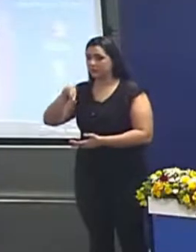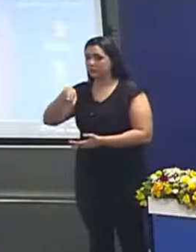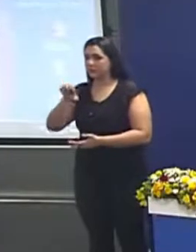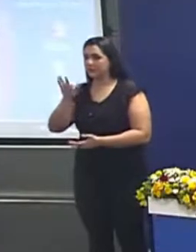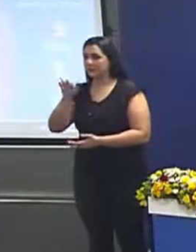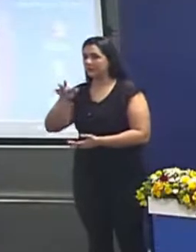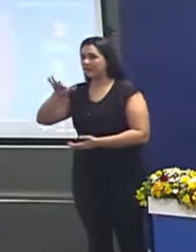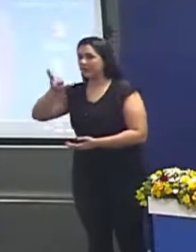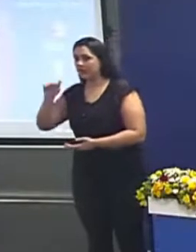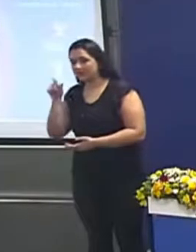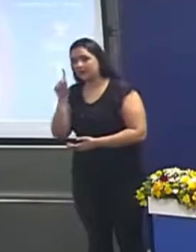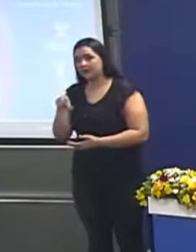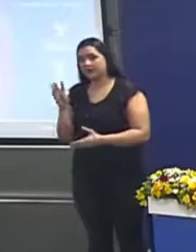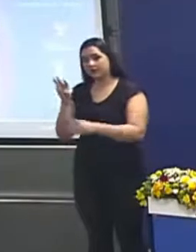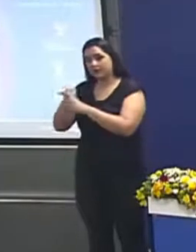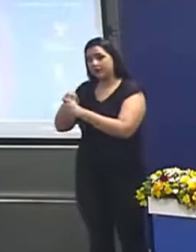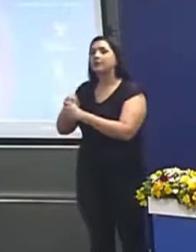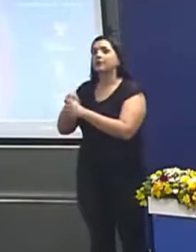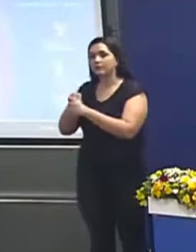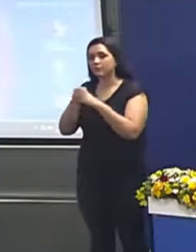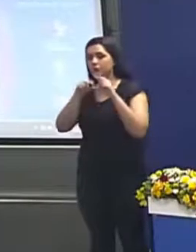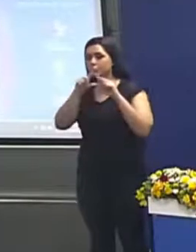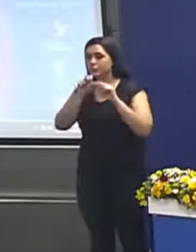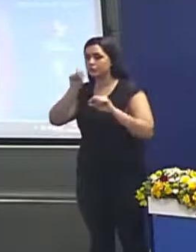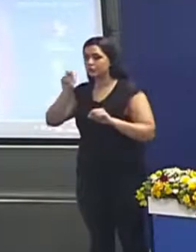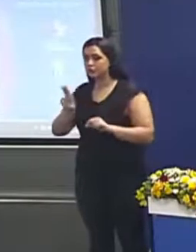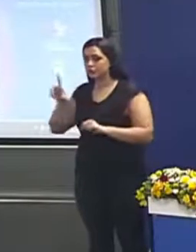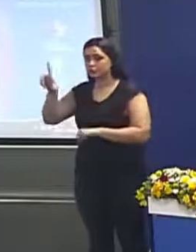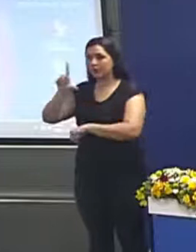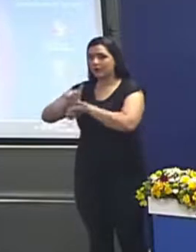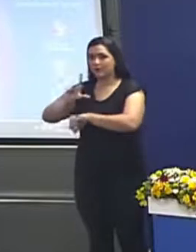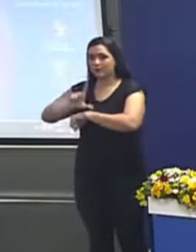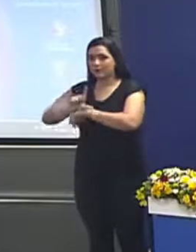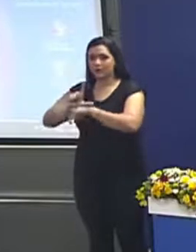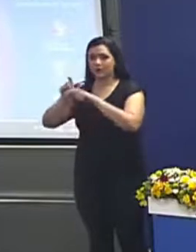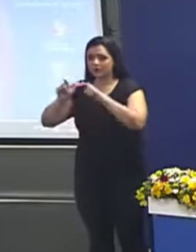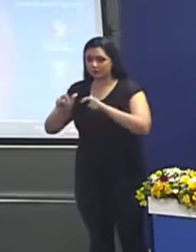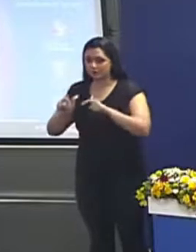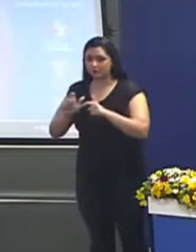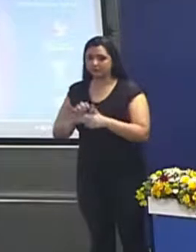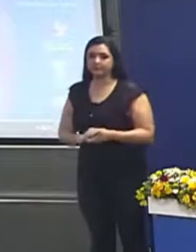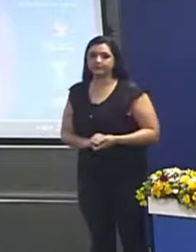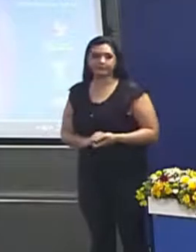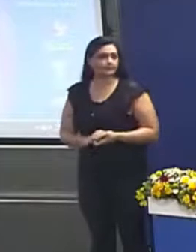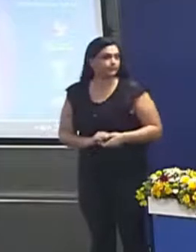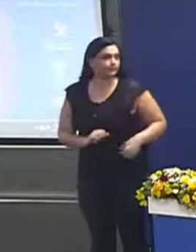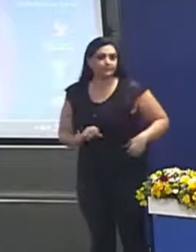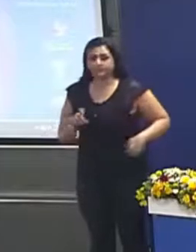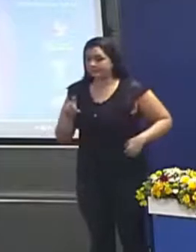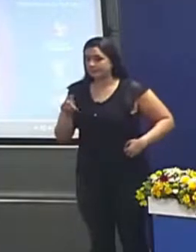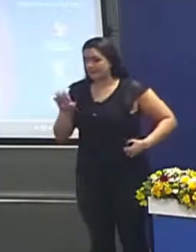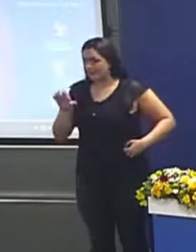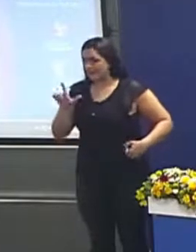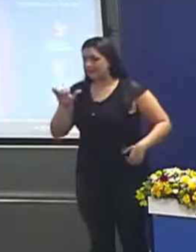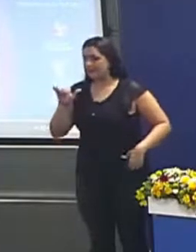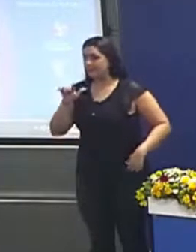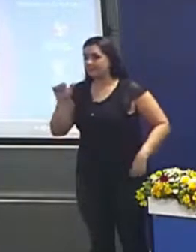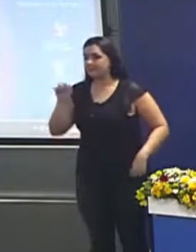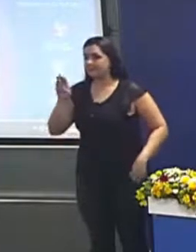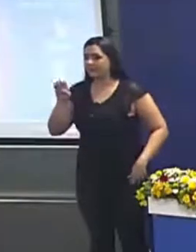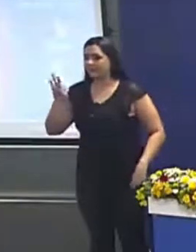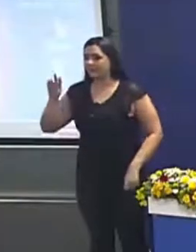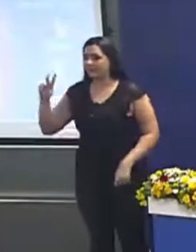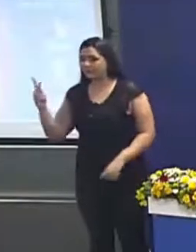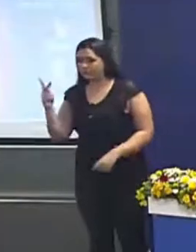Silva Domingues, pela Universidade Cruzeiro do Sul, Unidade de Liberdade. Dina Elizabeth, do Conselho Regional